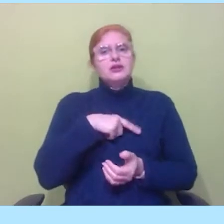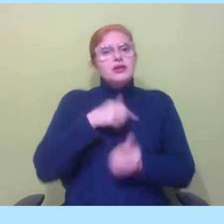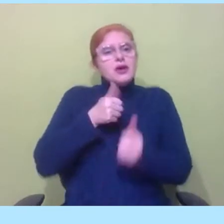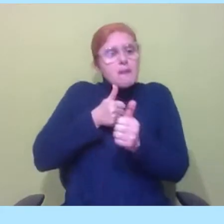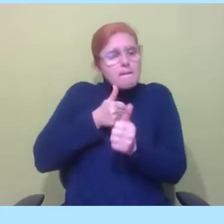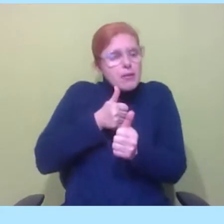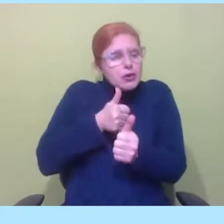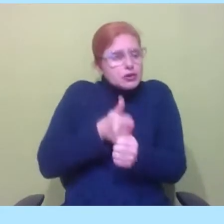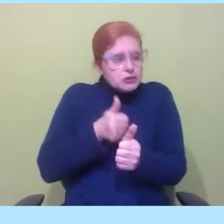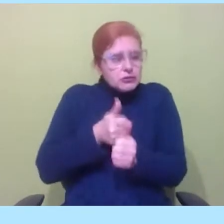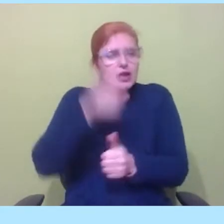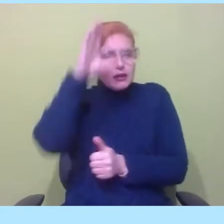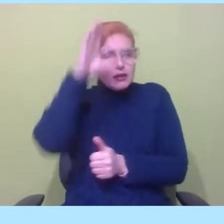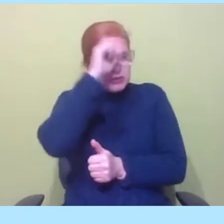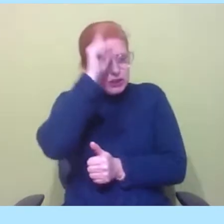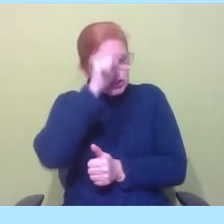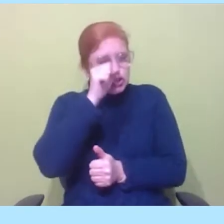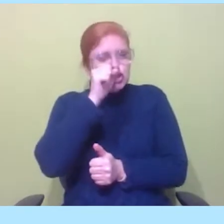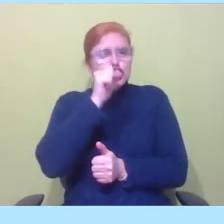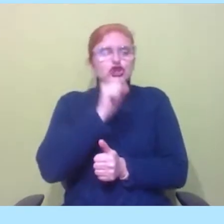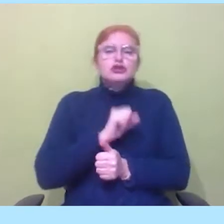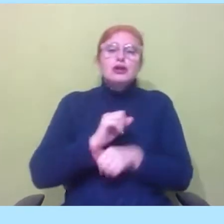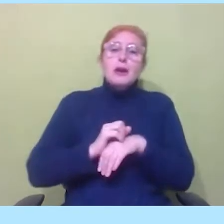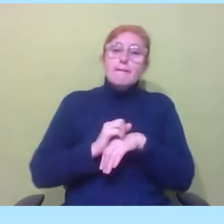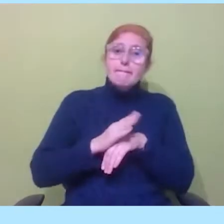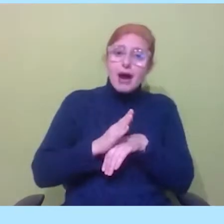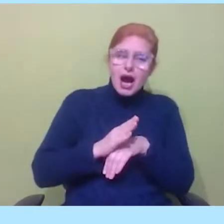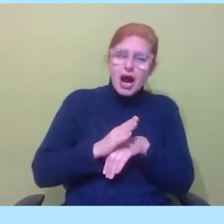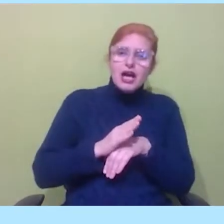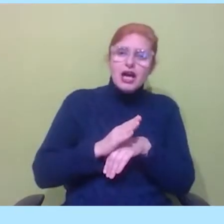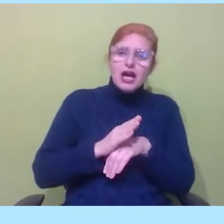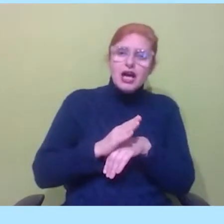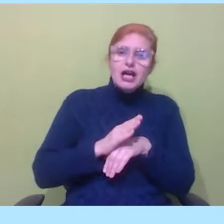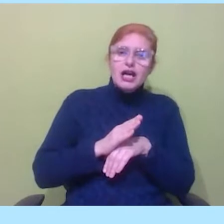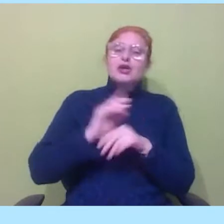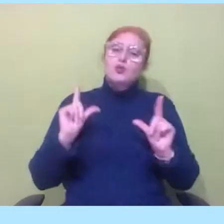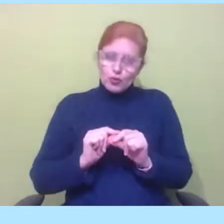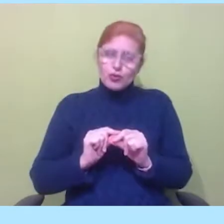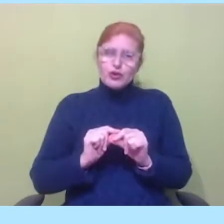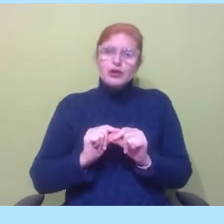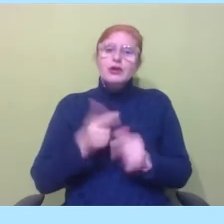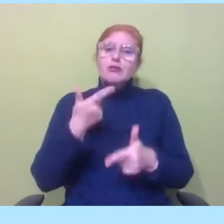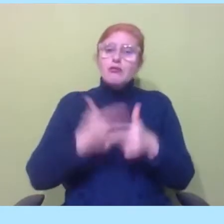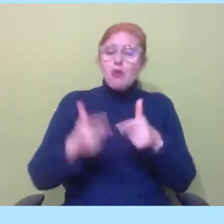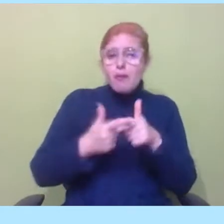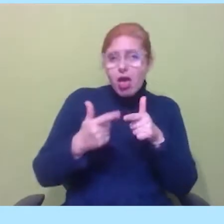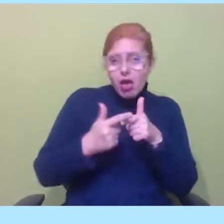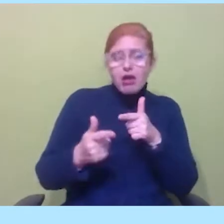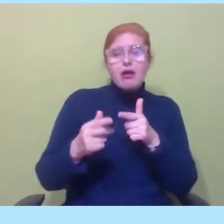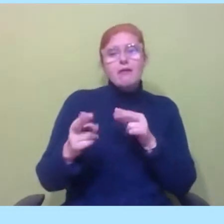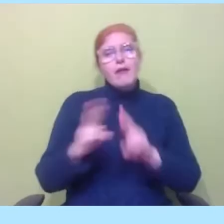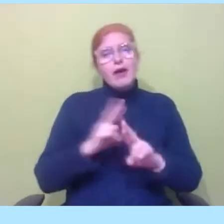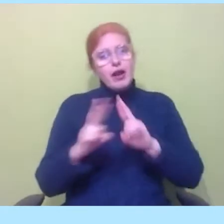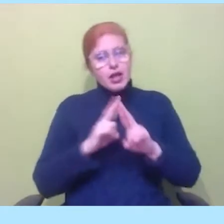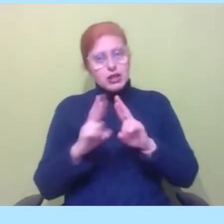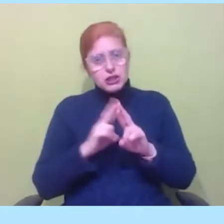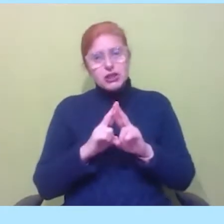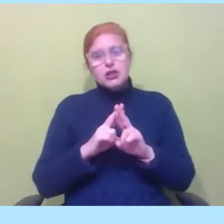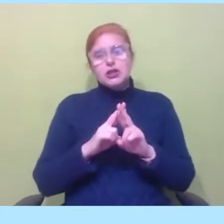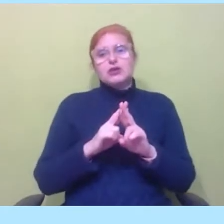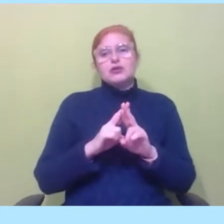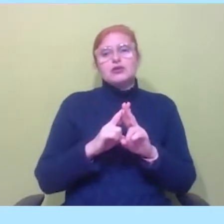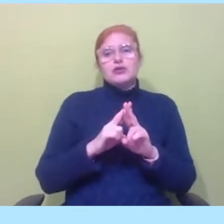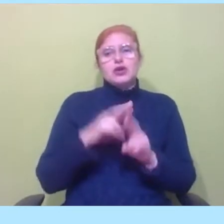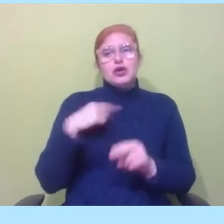as reduções, a redução de danos que a gente pode fazer em relação a nossas e aos